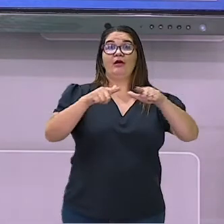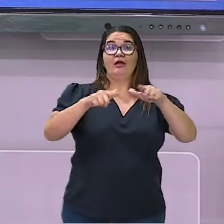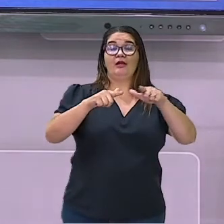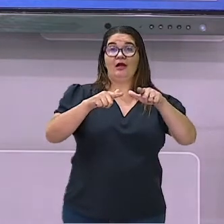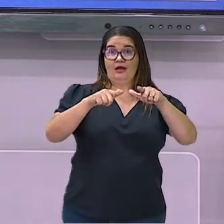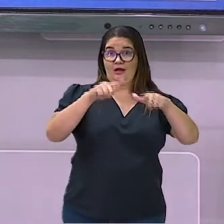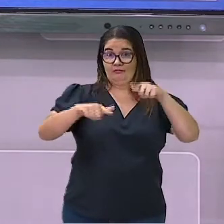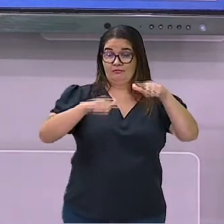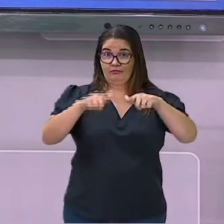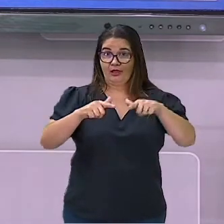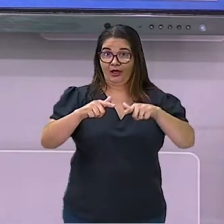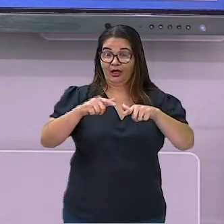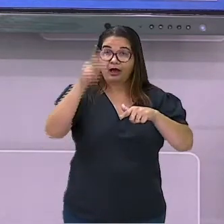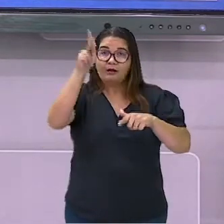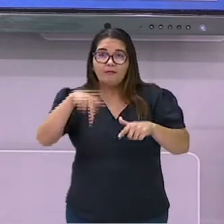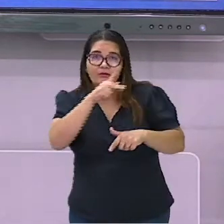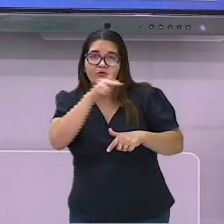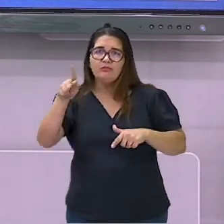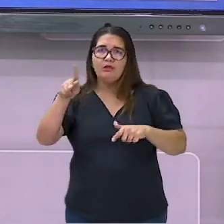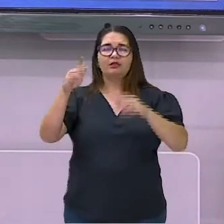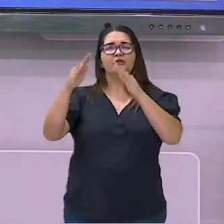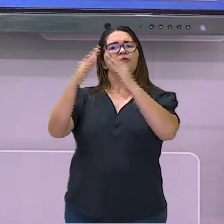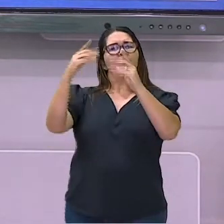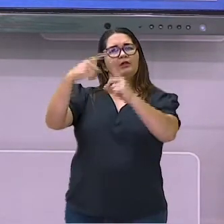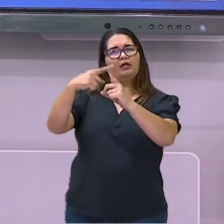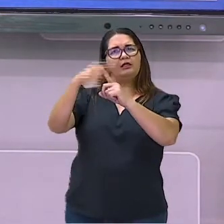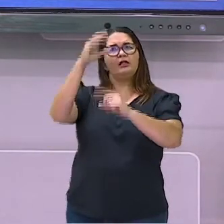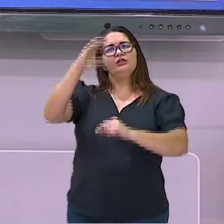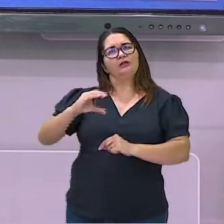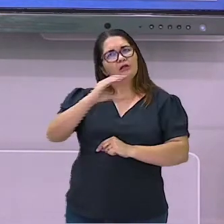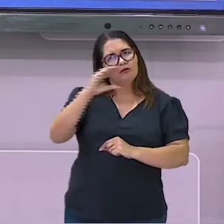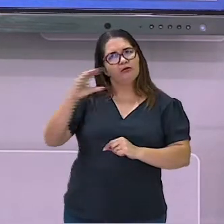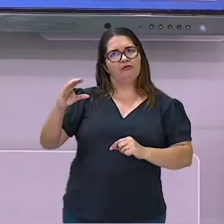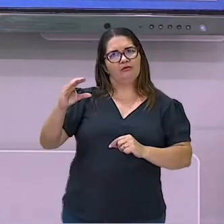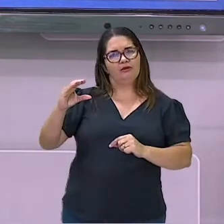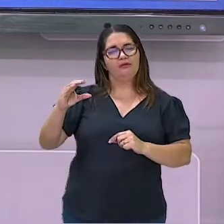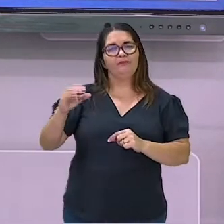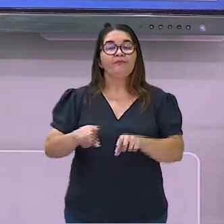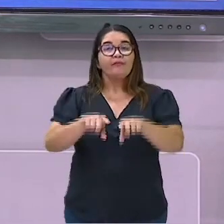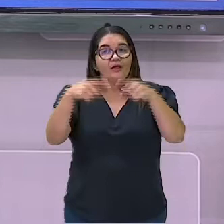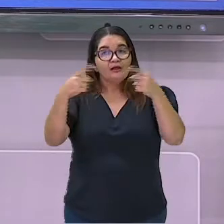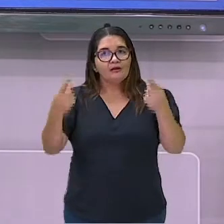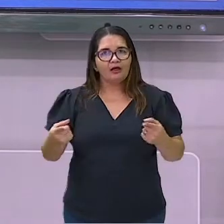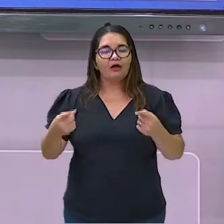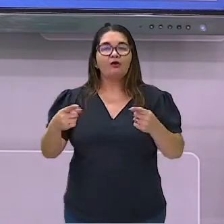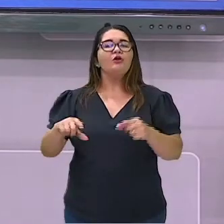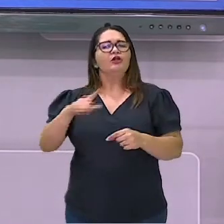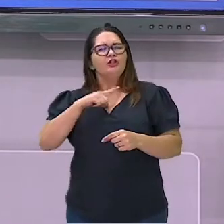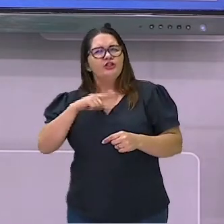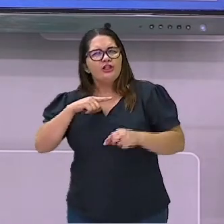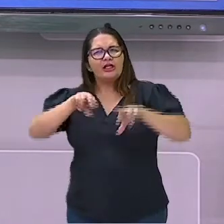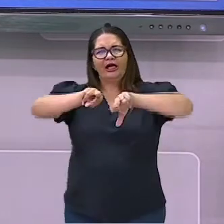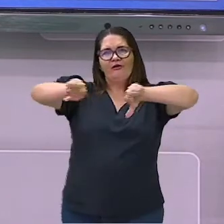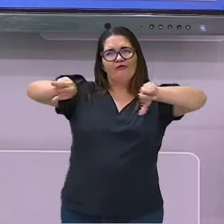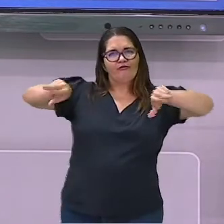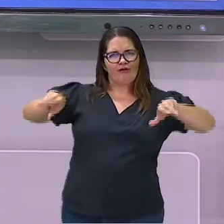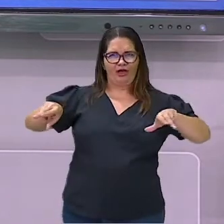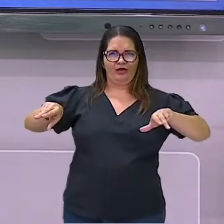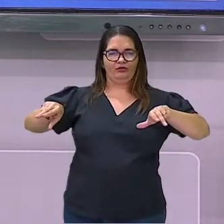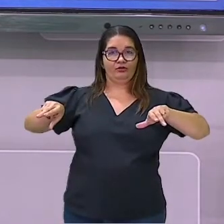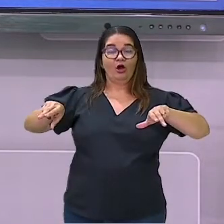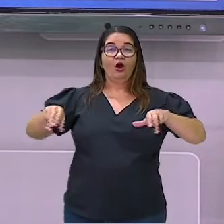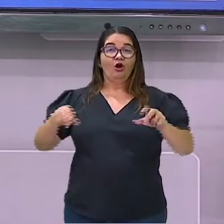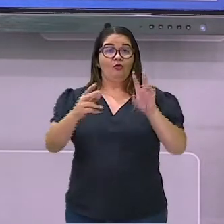vida europeu, tornando-se obstáculos à colonização, frequentemente eram exterminados